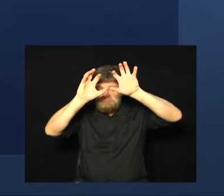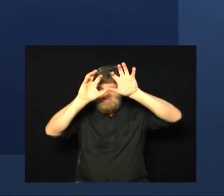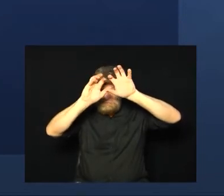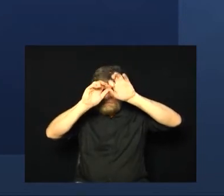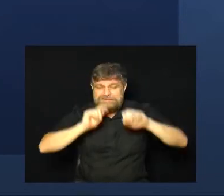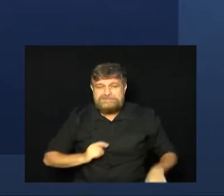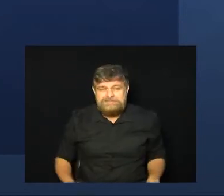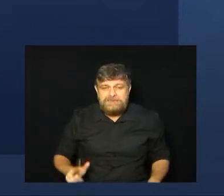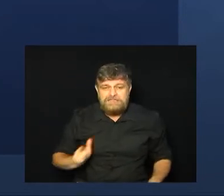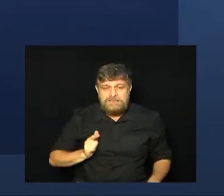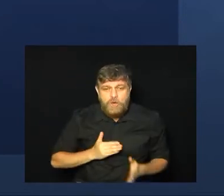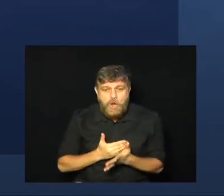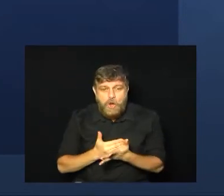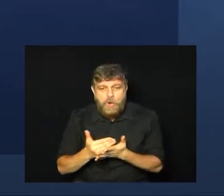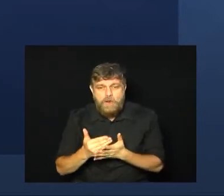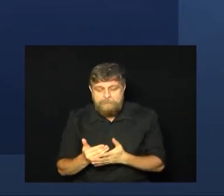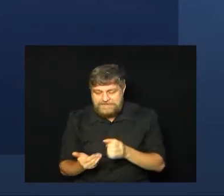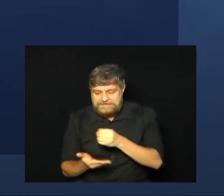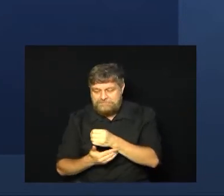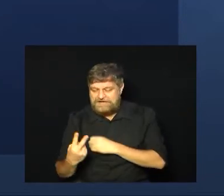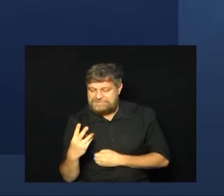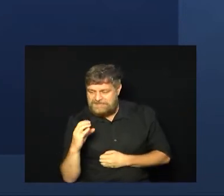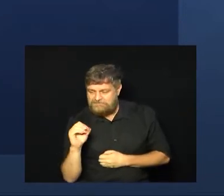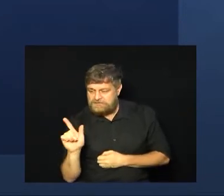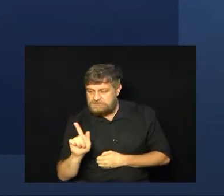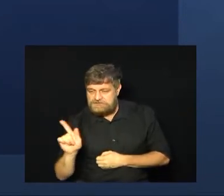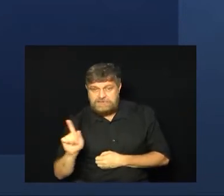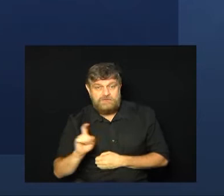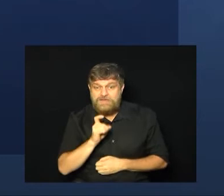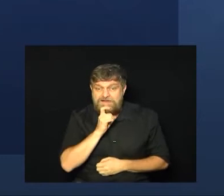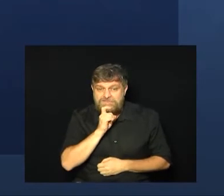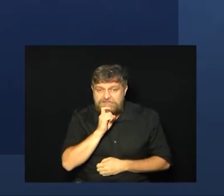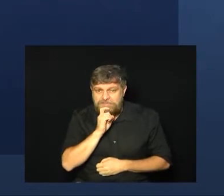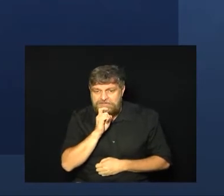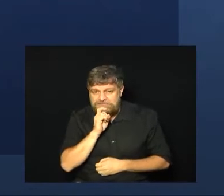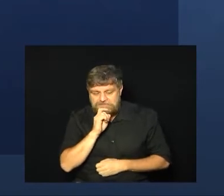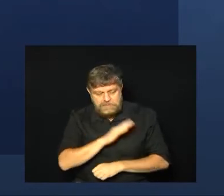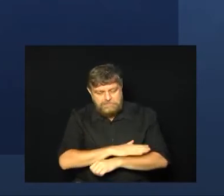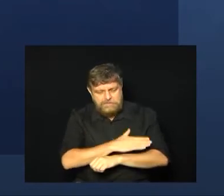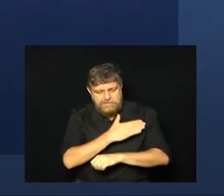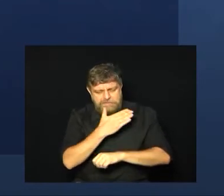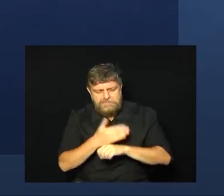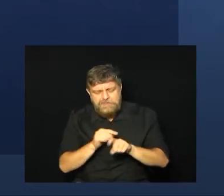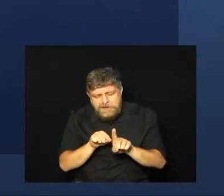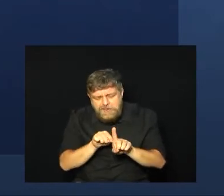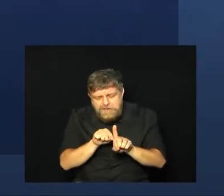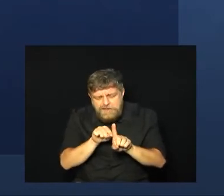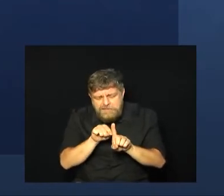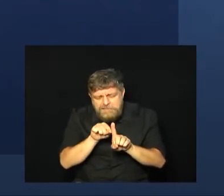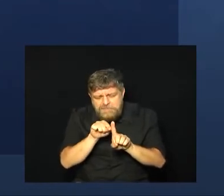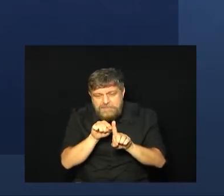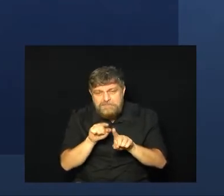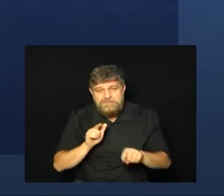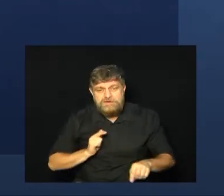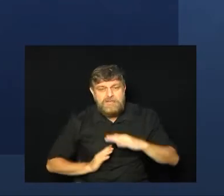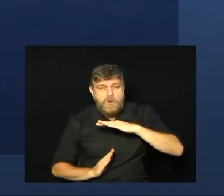muito pequena, então mínima de 20 graus. Não é frio, mas ao longo do dia ela sobe muito pouco. A máxima